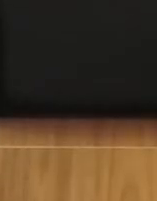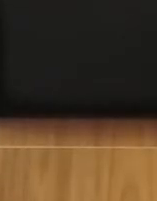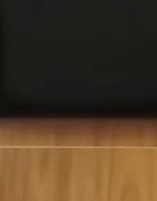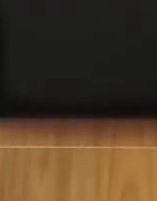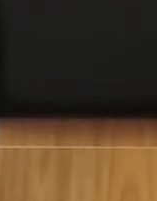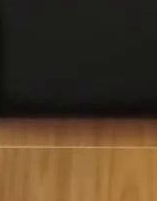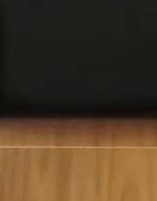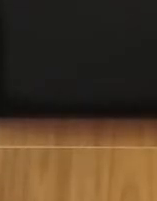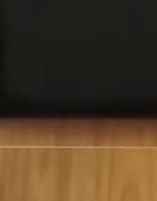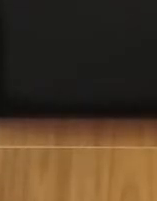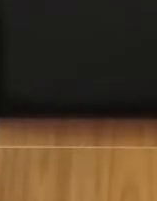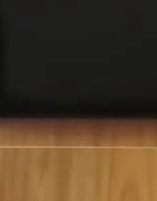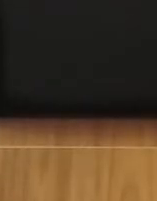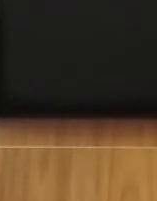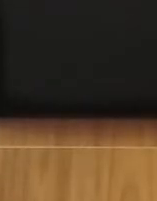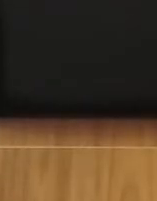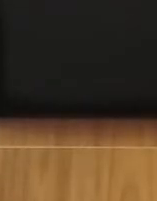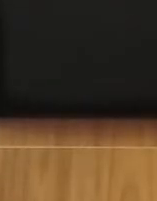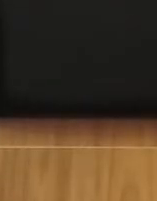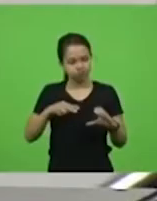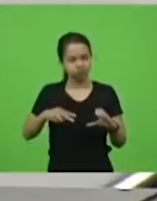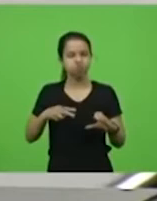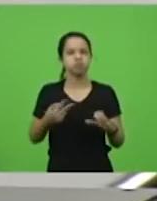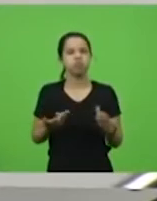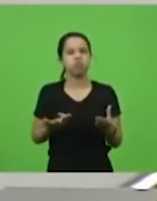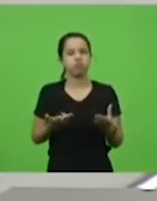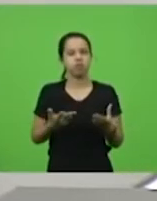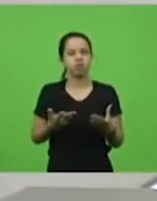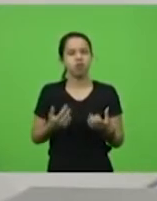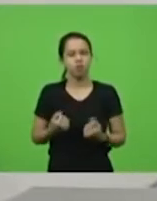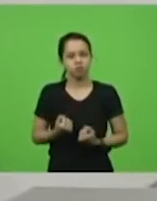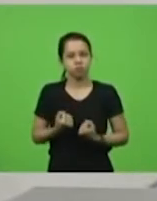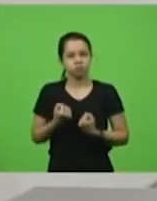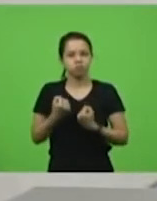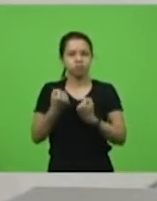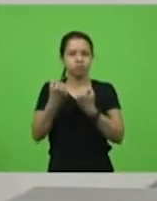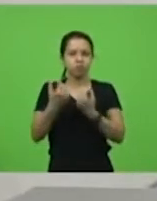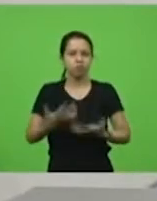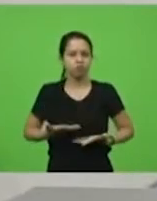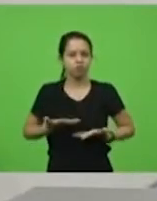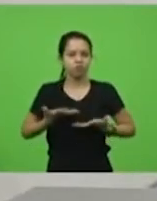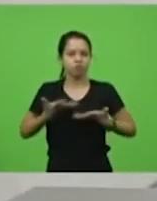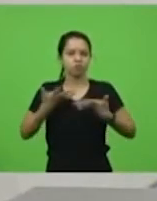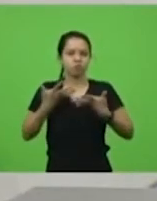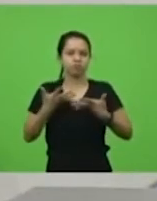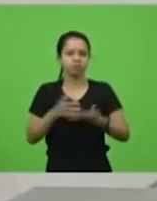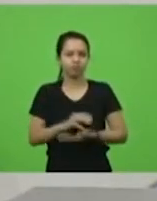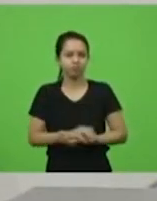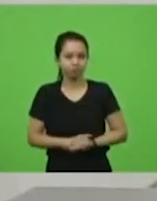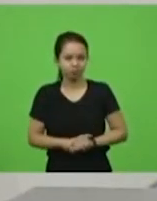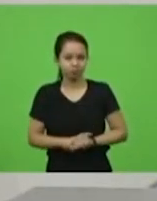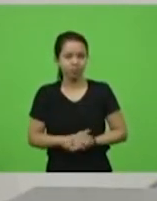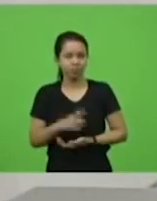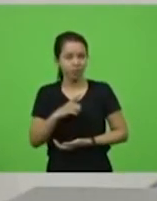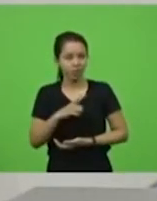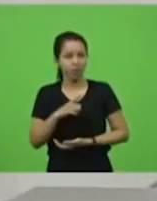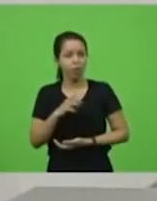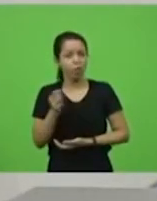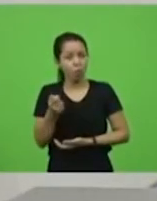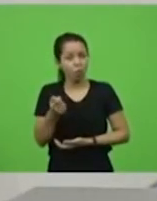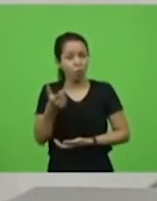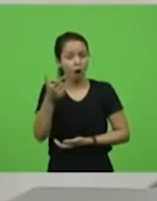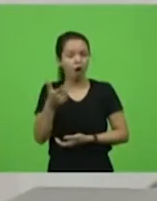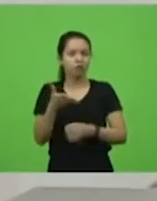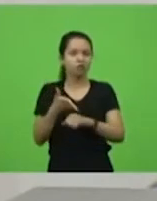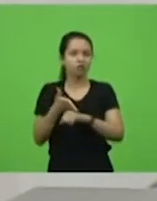pelo coronavírus e chegou a ser internada. Em determinado momento, fiquei a 2 horas de ir para a UTI.